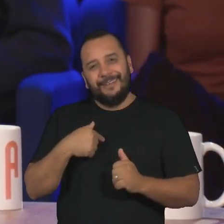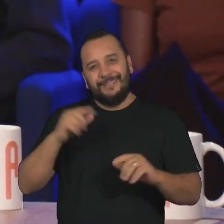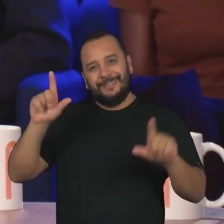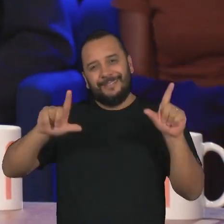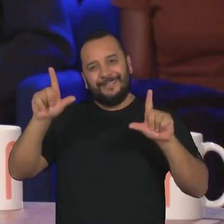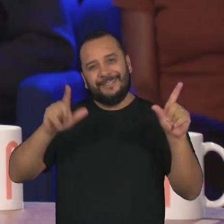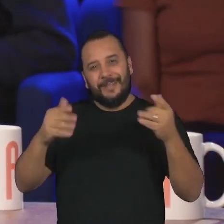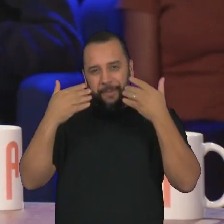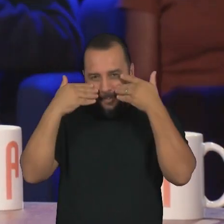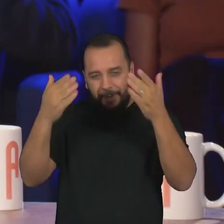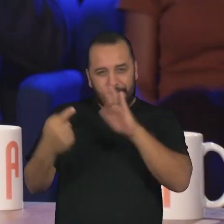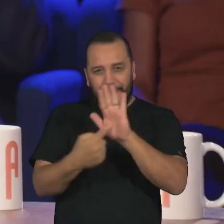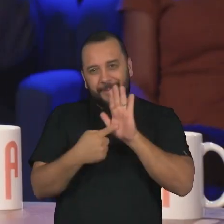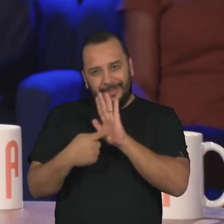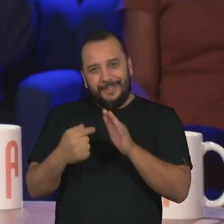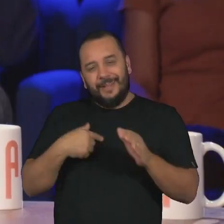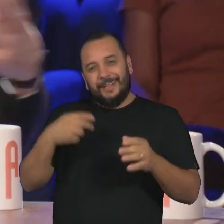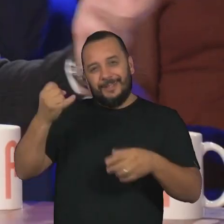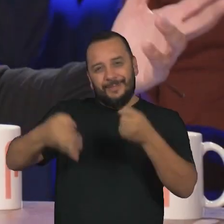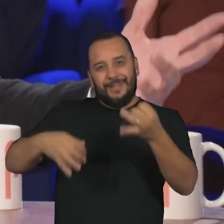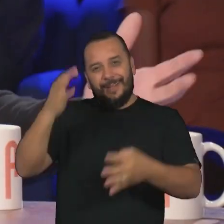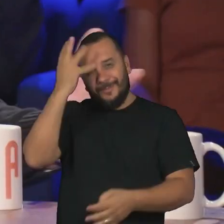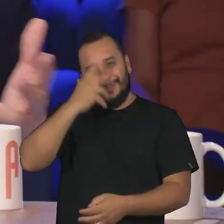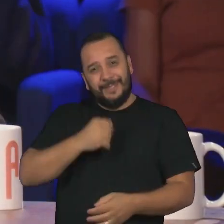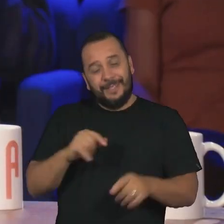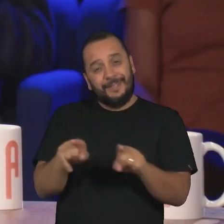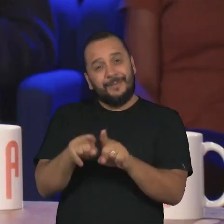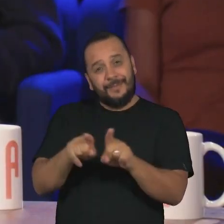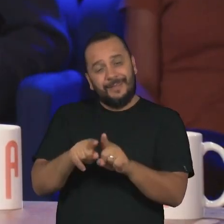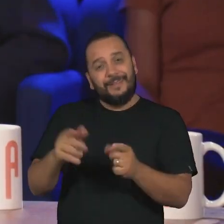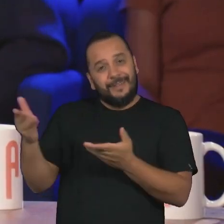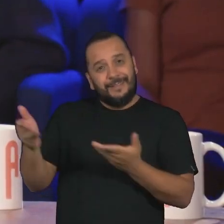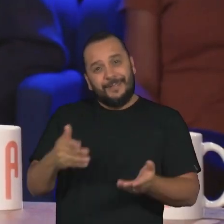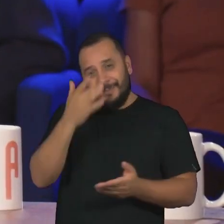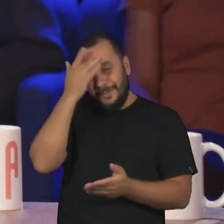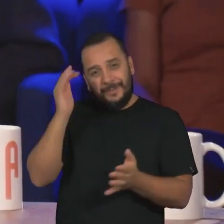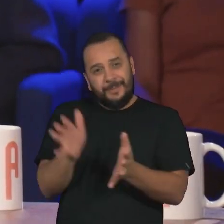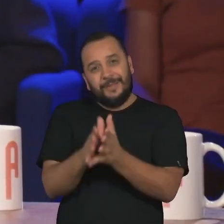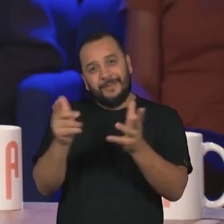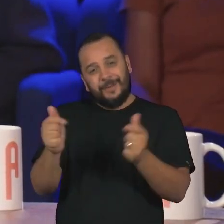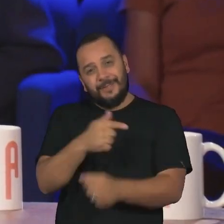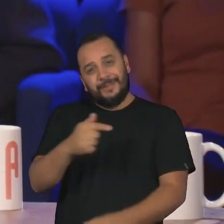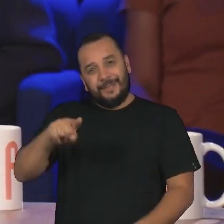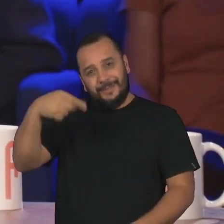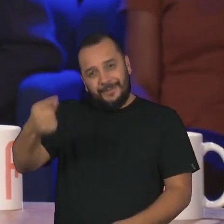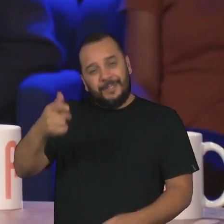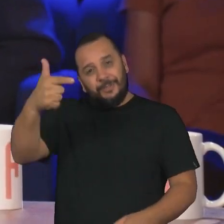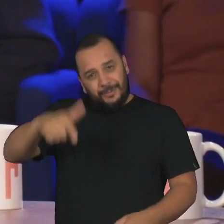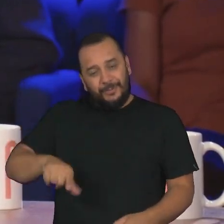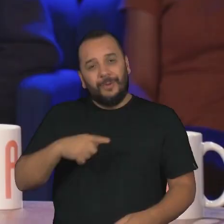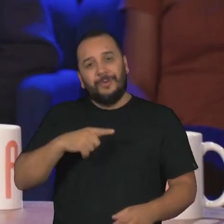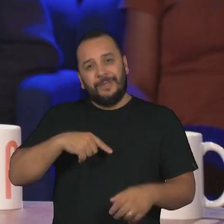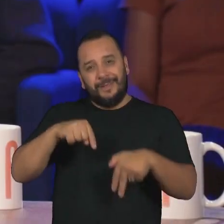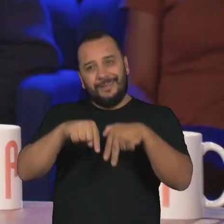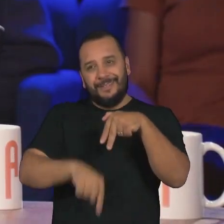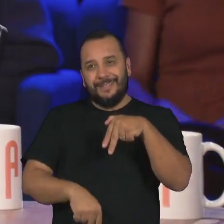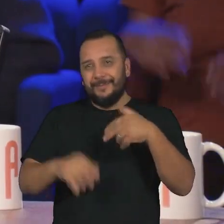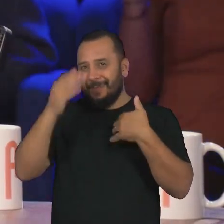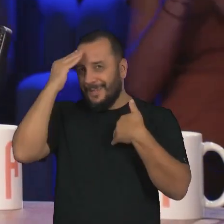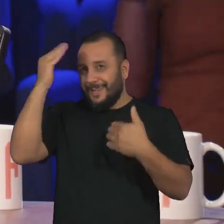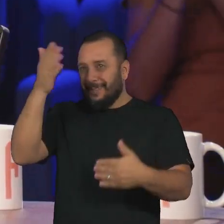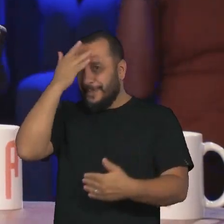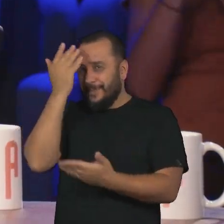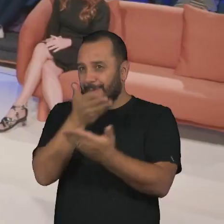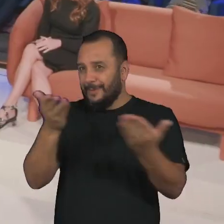entrar e dizer algumas coisas bonitas e trazer pessoas incríveis. Semana que vem tem mais Arena dos Saberes. Muito obrigado a essa plateia linda que veio